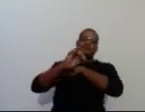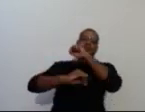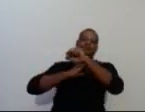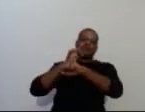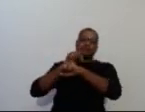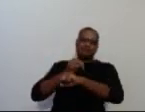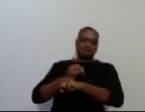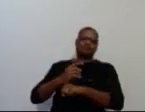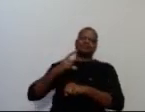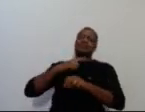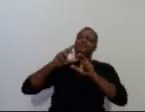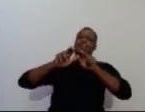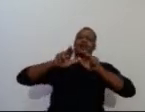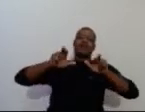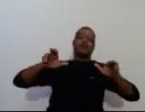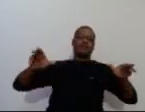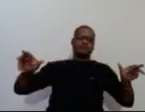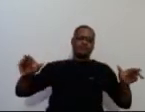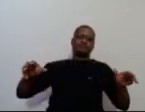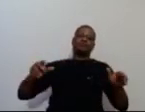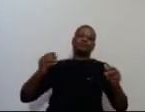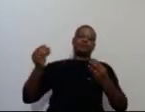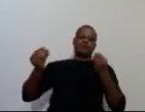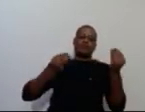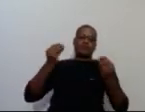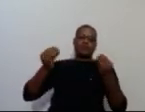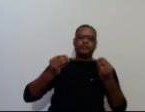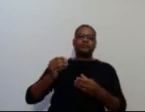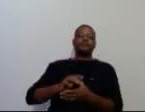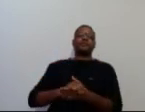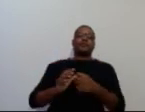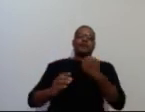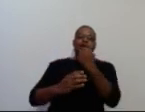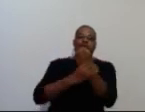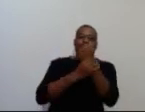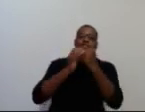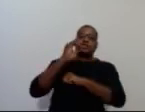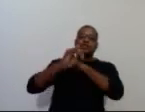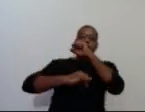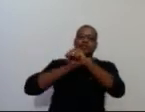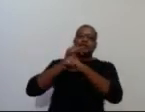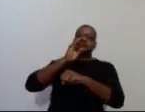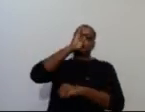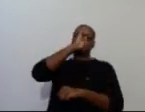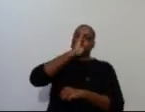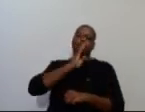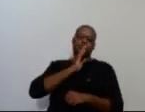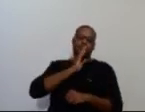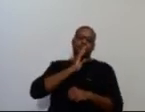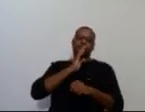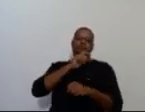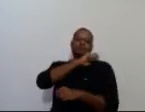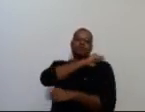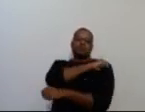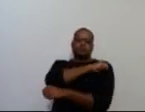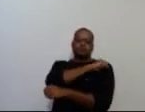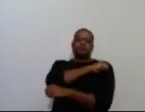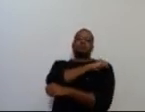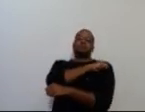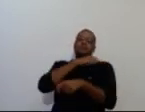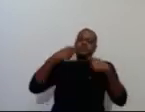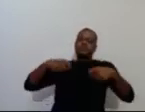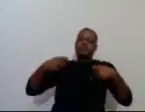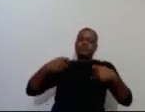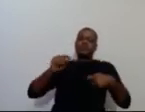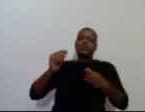de garantir uma internet gratuita para os alunos, né? Você tem que garantir a qualidade. Agora, a gente sabe que no campo